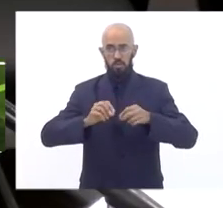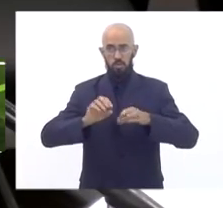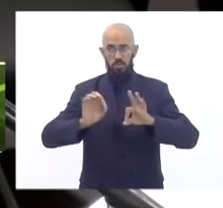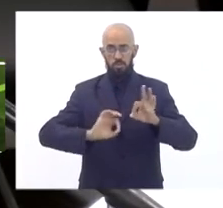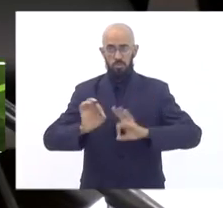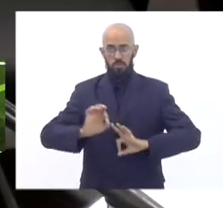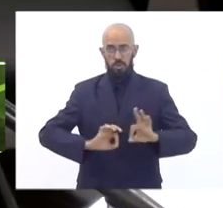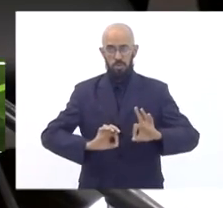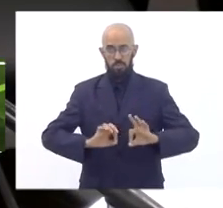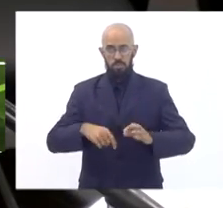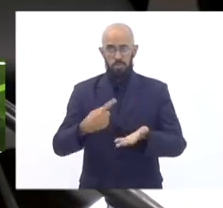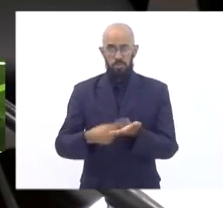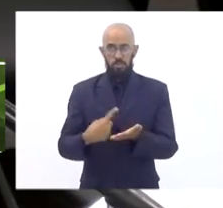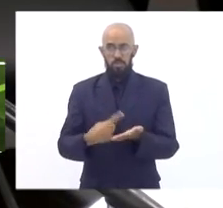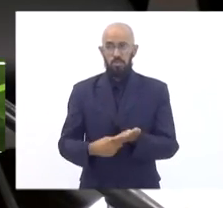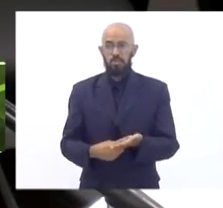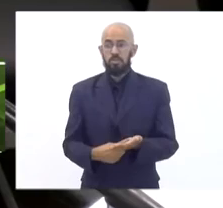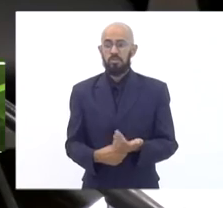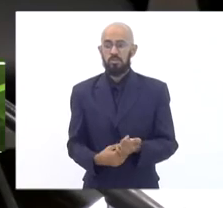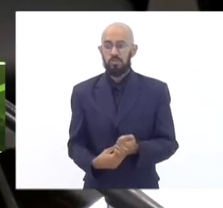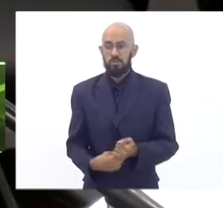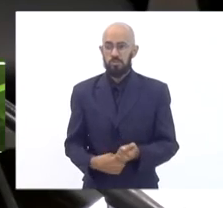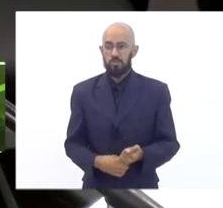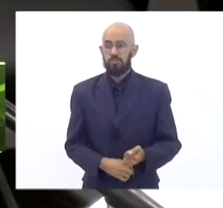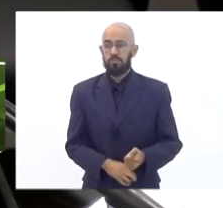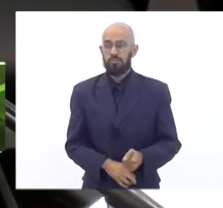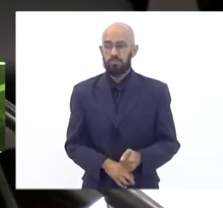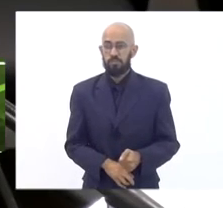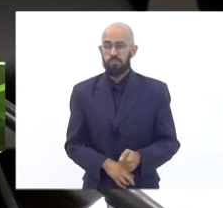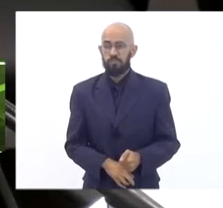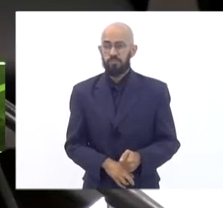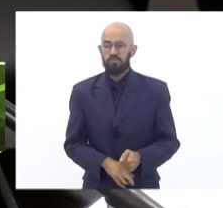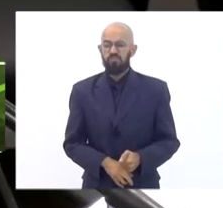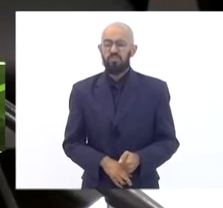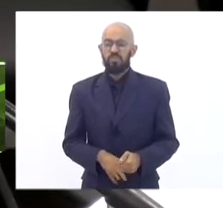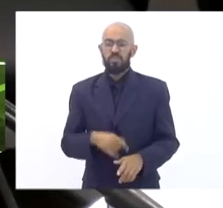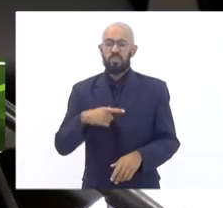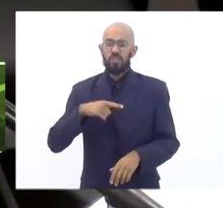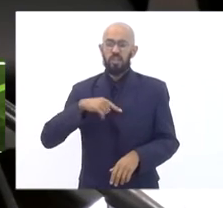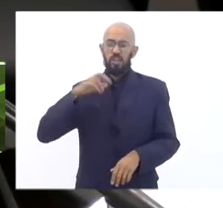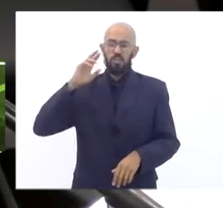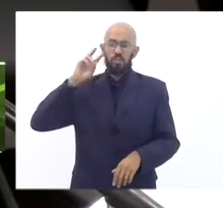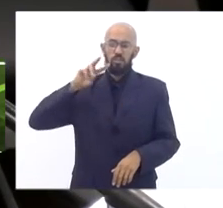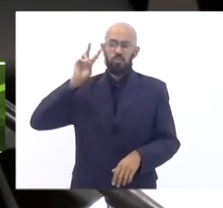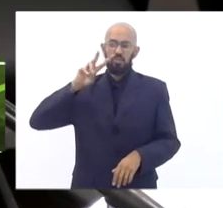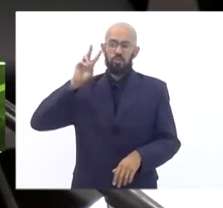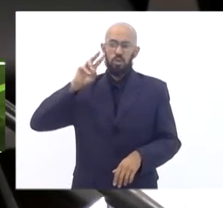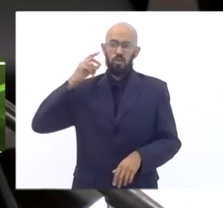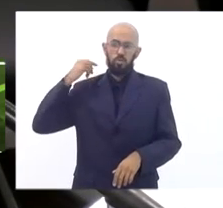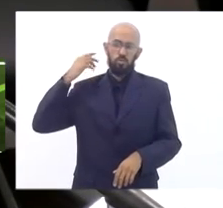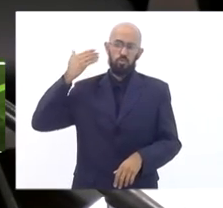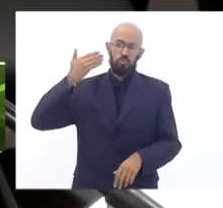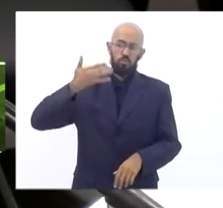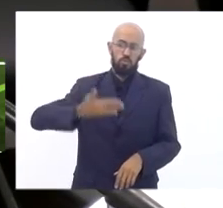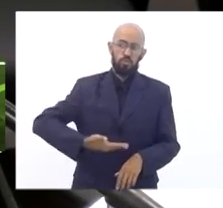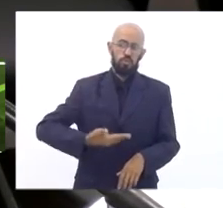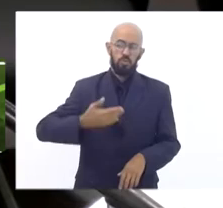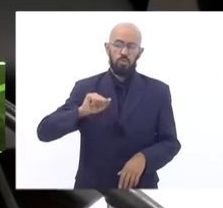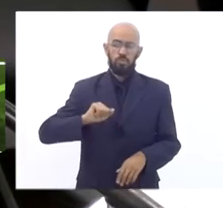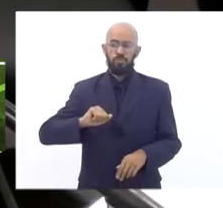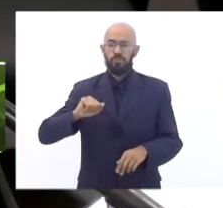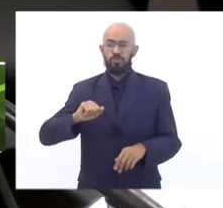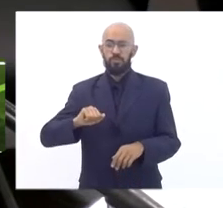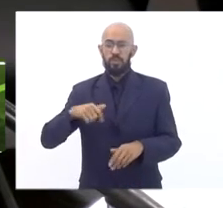para as negociações, que tem todo o histórico, de todos os aditamentos, etc. Agora, obviamente, essas tratativas estão em curso